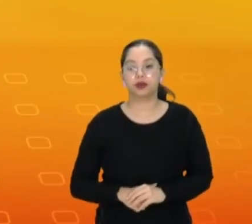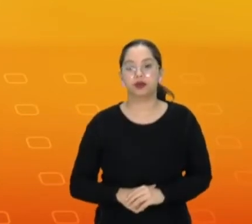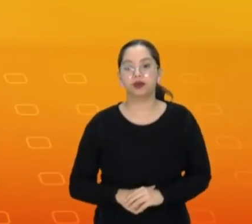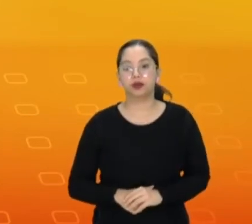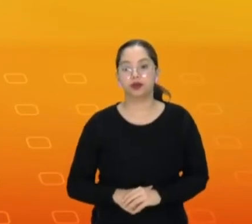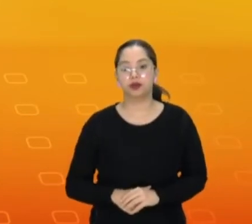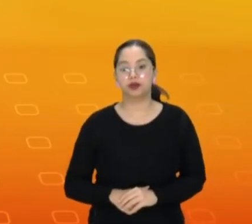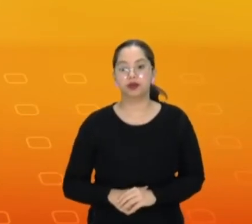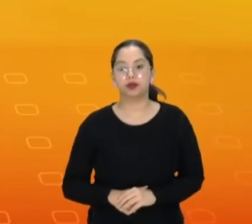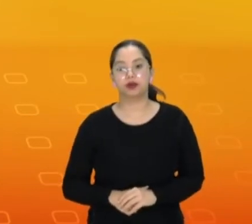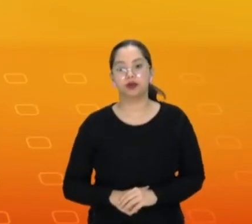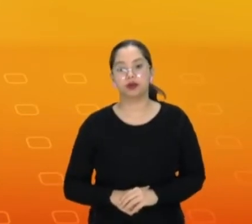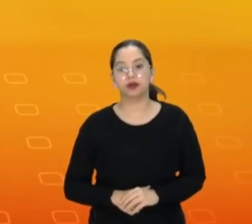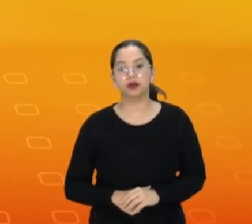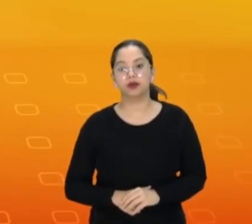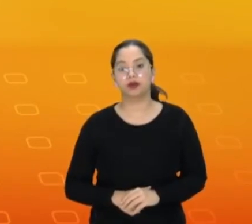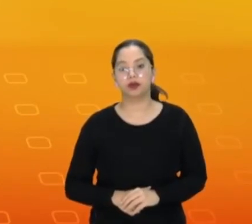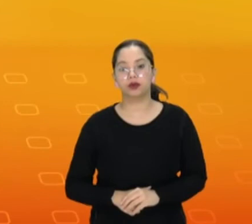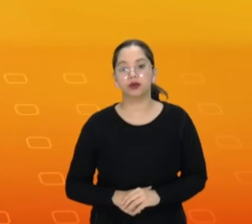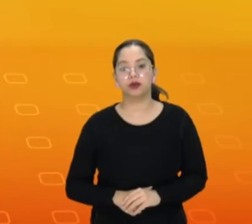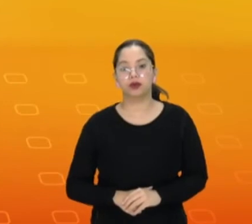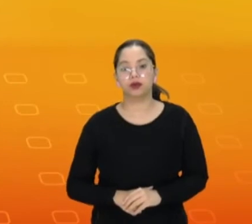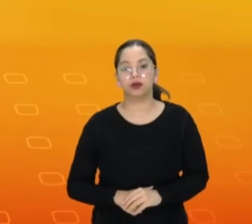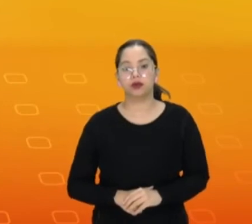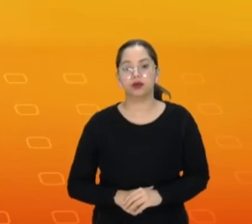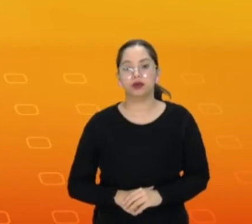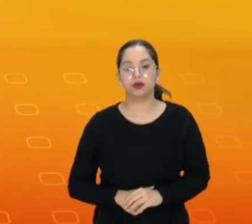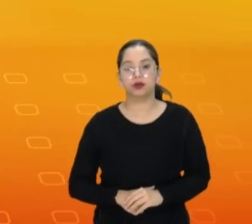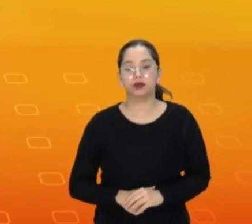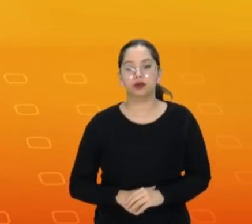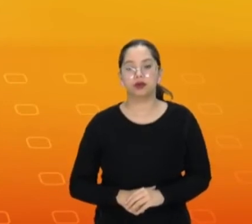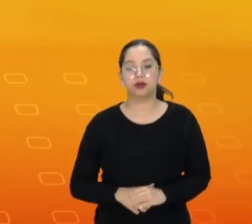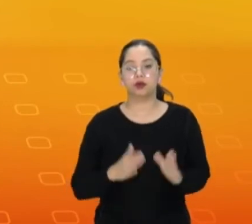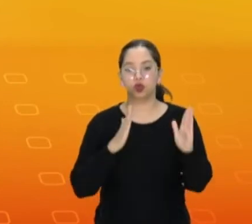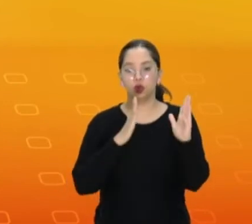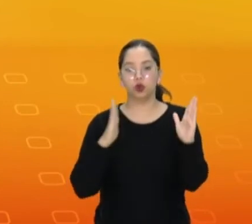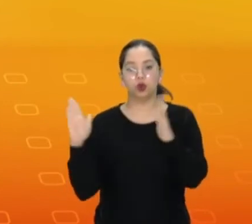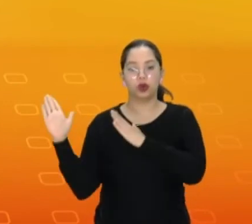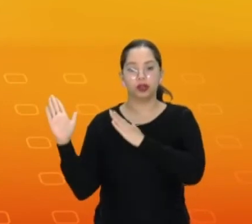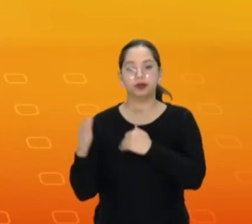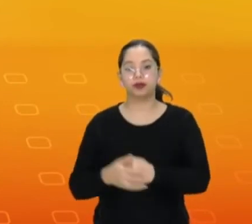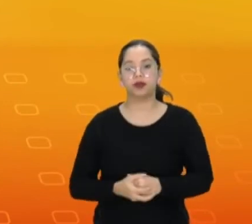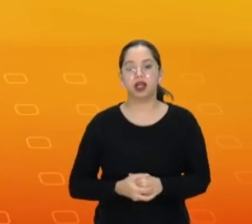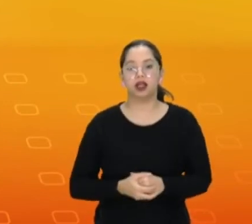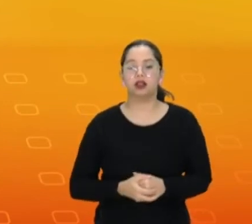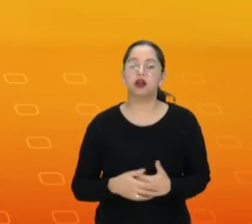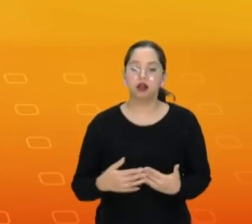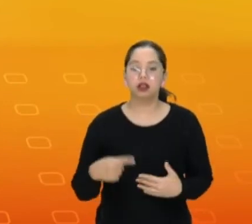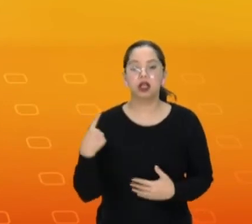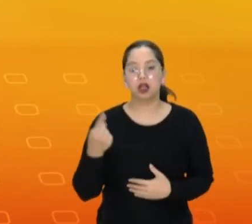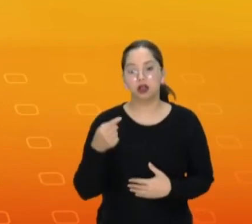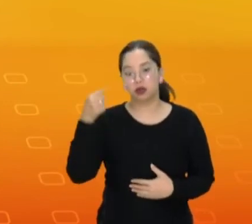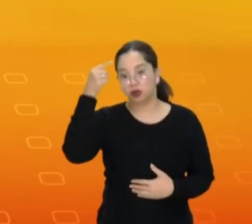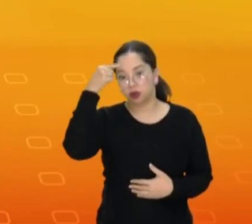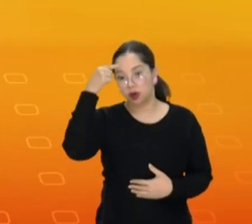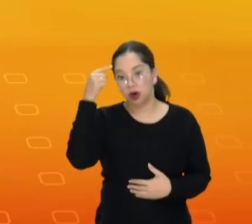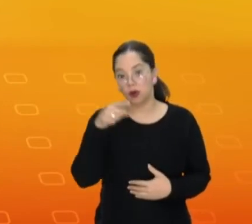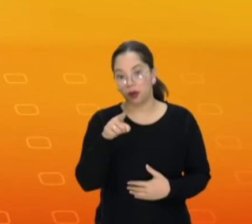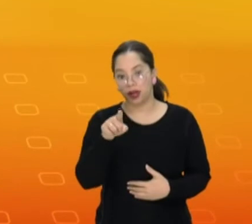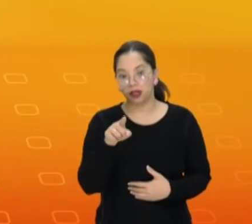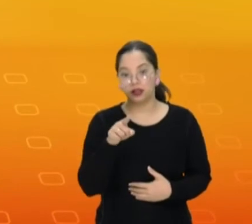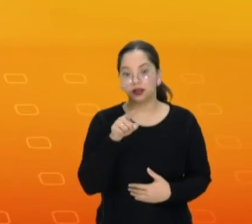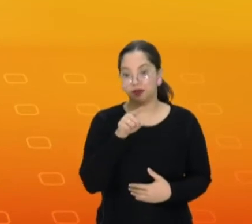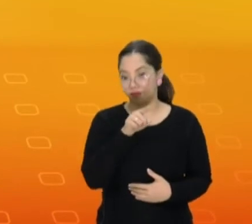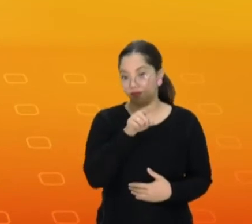ó Só passando para próximos liner a e quando a gente pensa numa arquitetura nova de medidas atendimento e